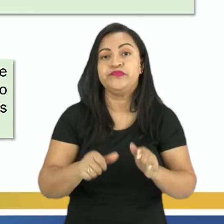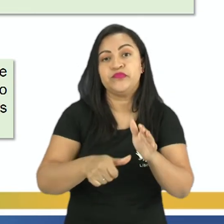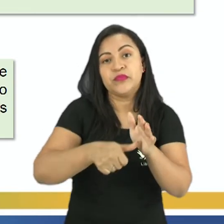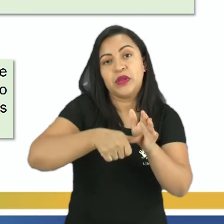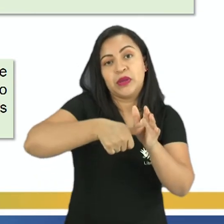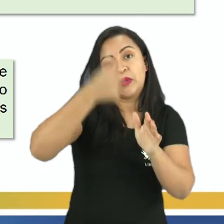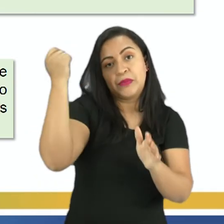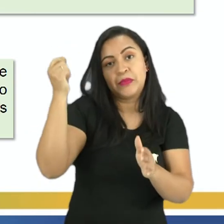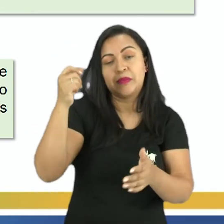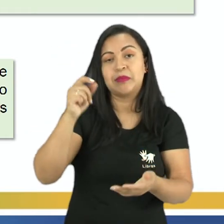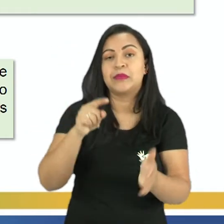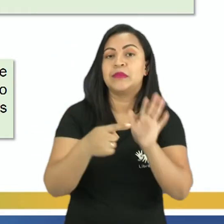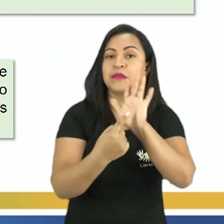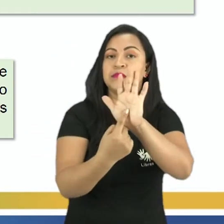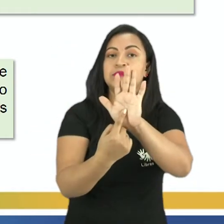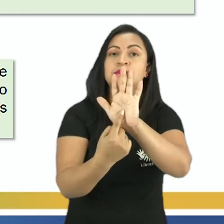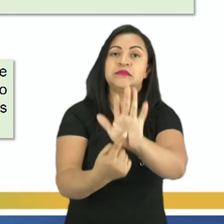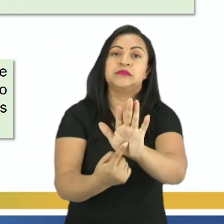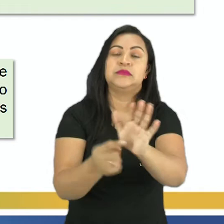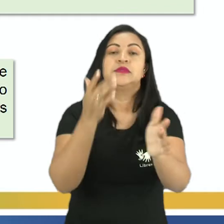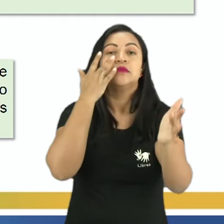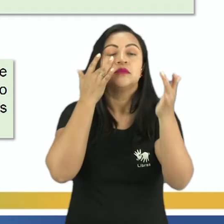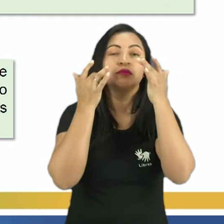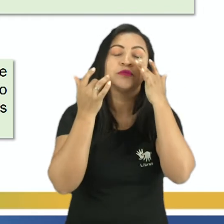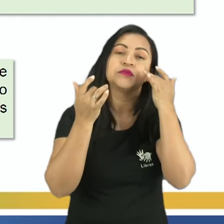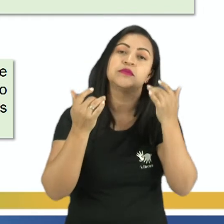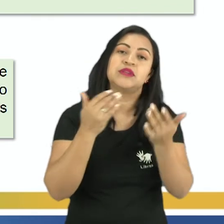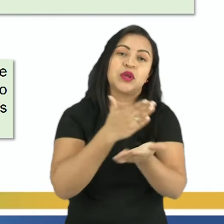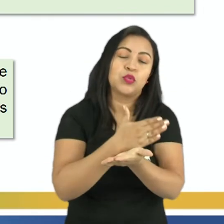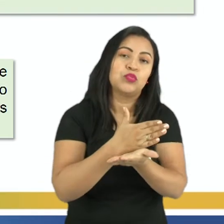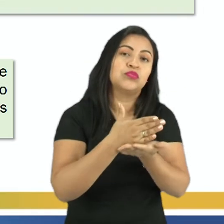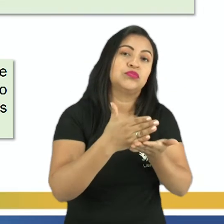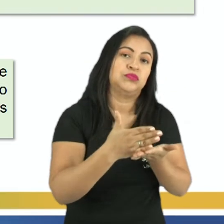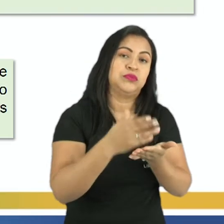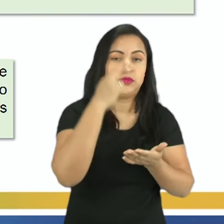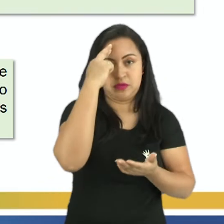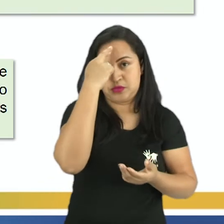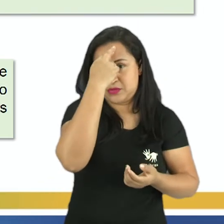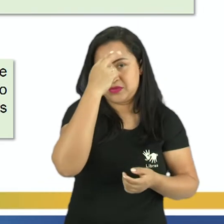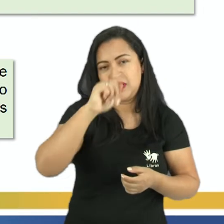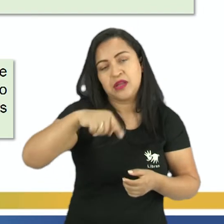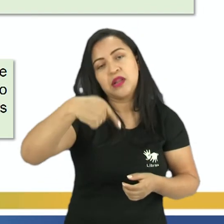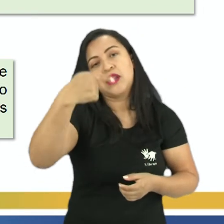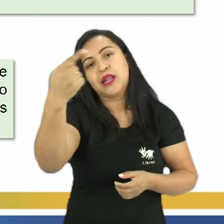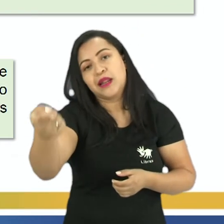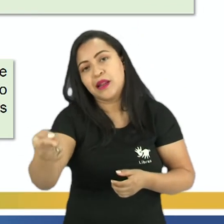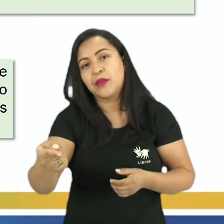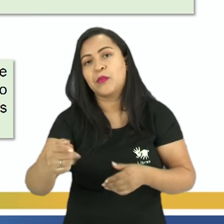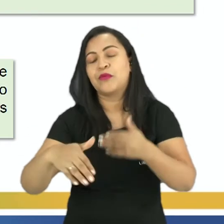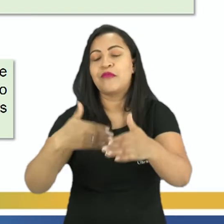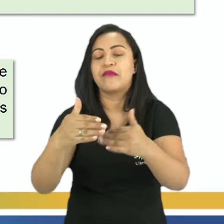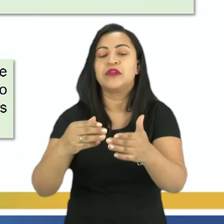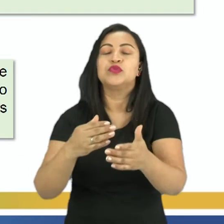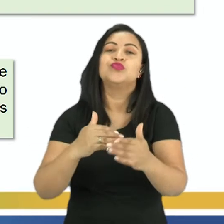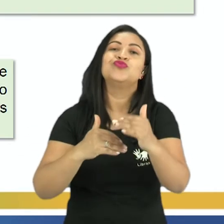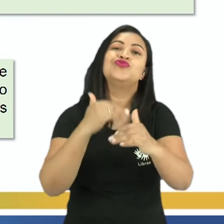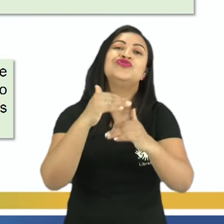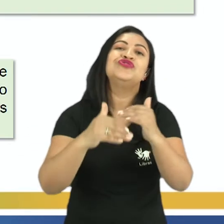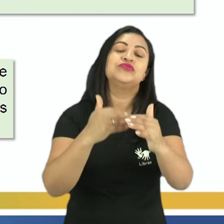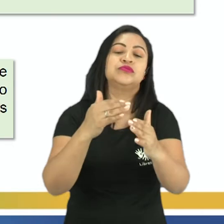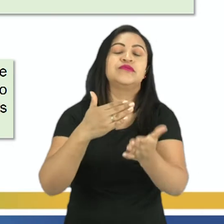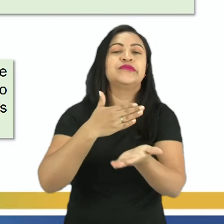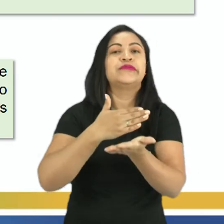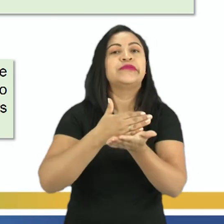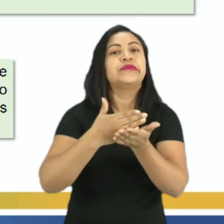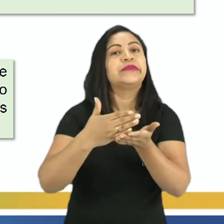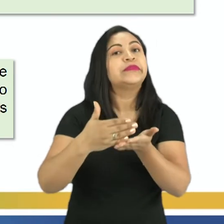da peça, que corresponde à situação inicial, que logo terá uma complicação nas próximas cenas, quando as crianças serão